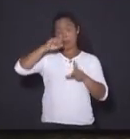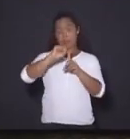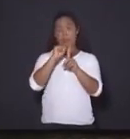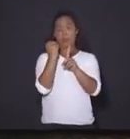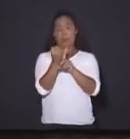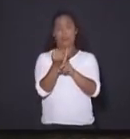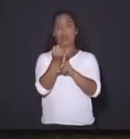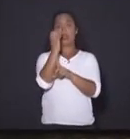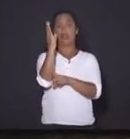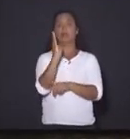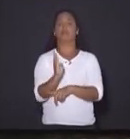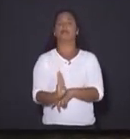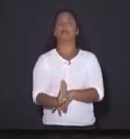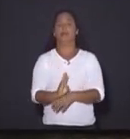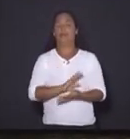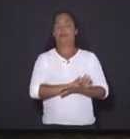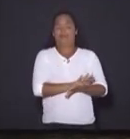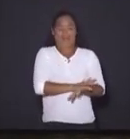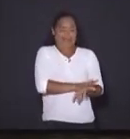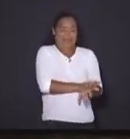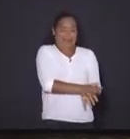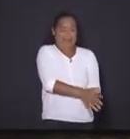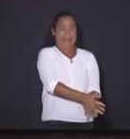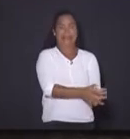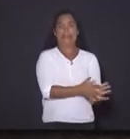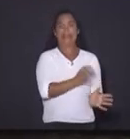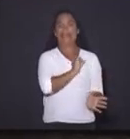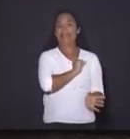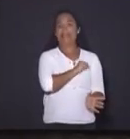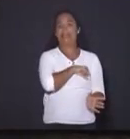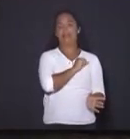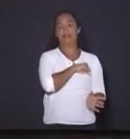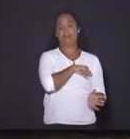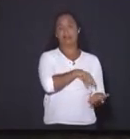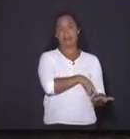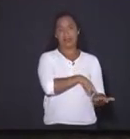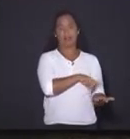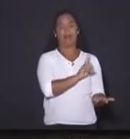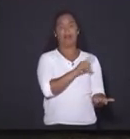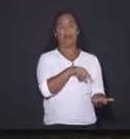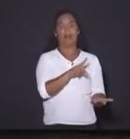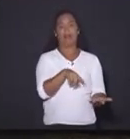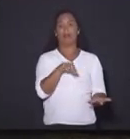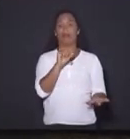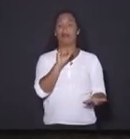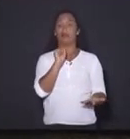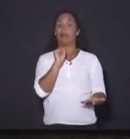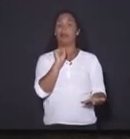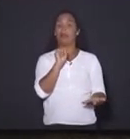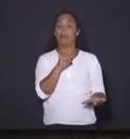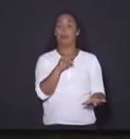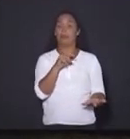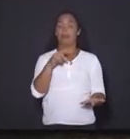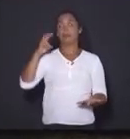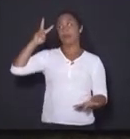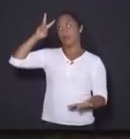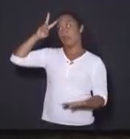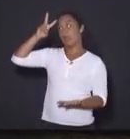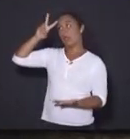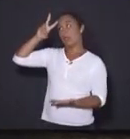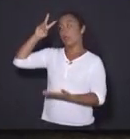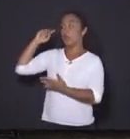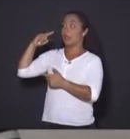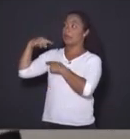entender com perversa o racismo e com perversa é o tipo de racismo que se instaurou historicamente na